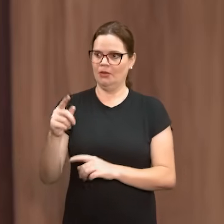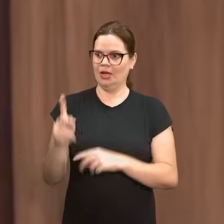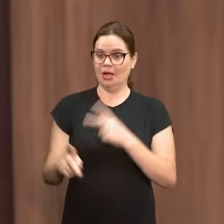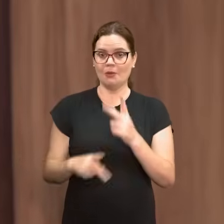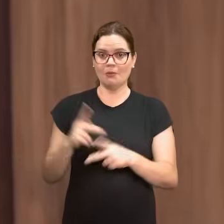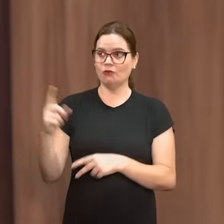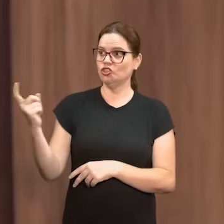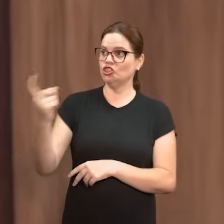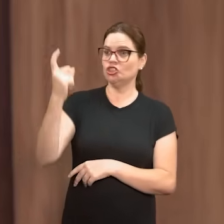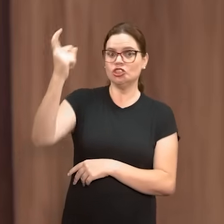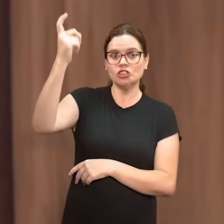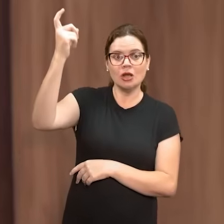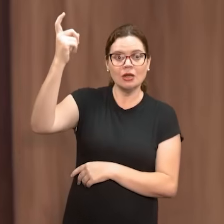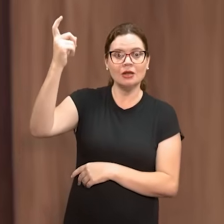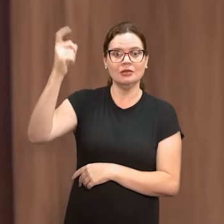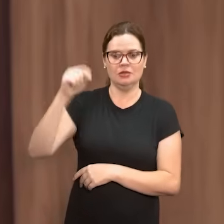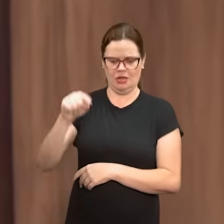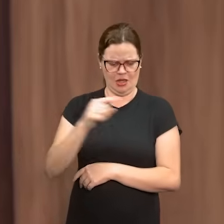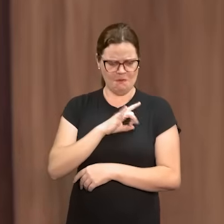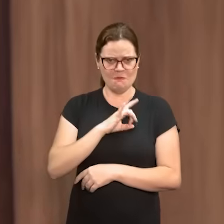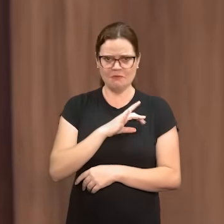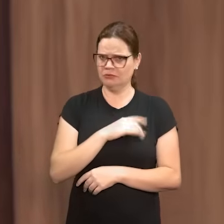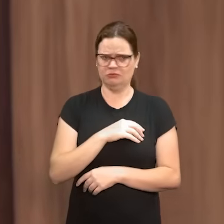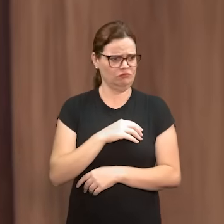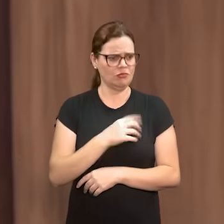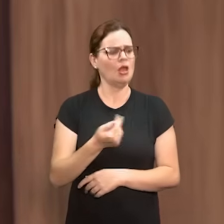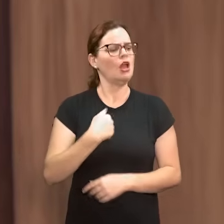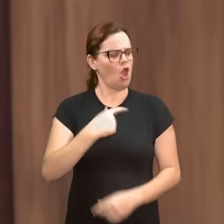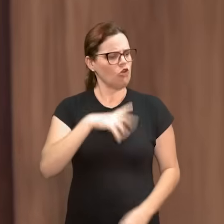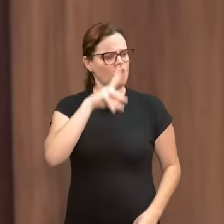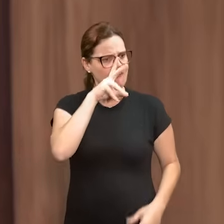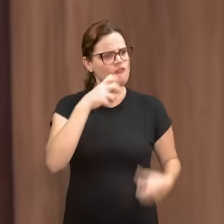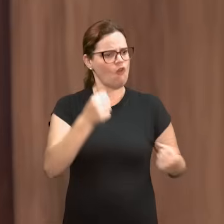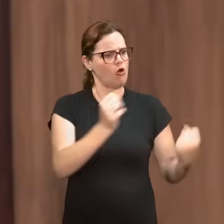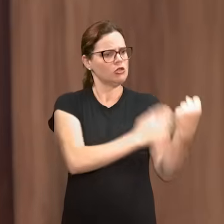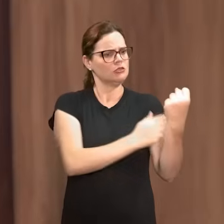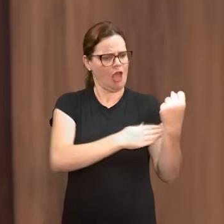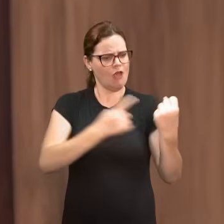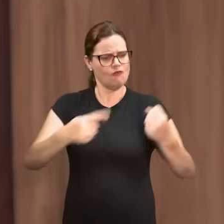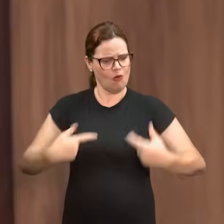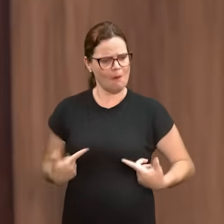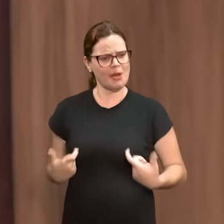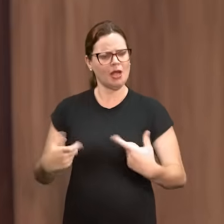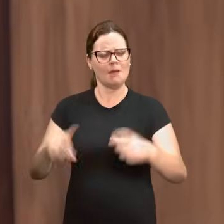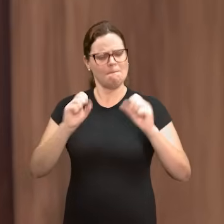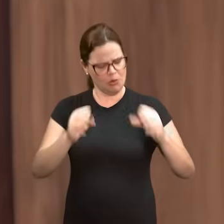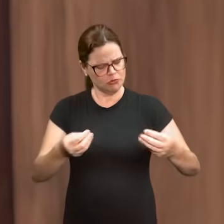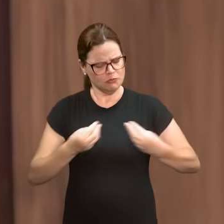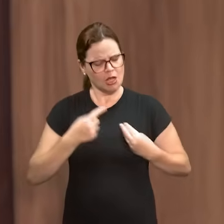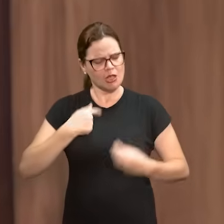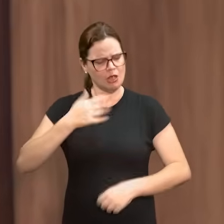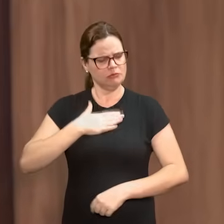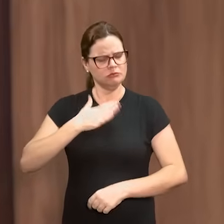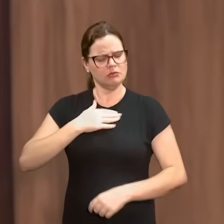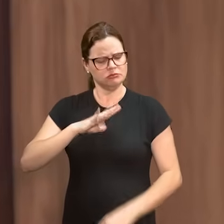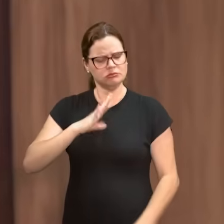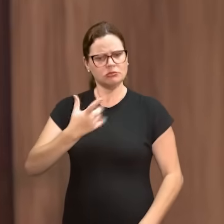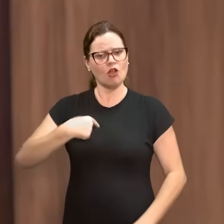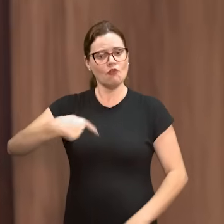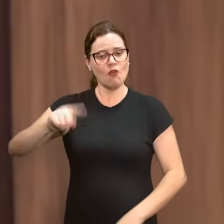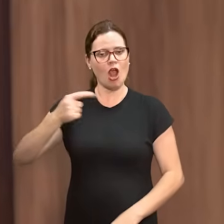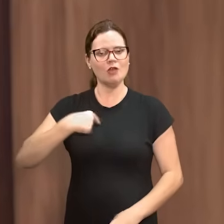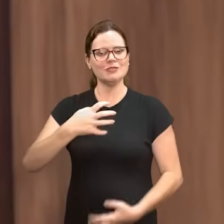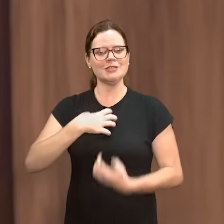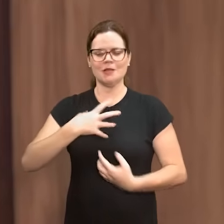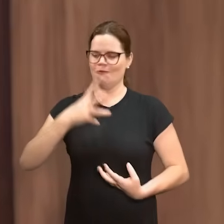gigante. E ele não estava com medo, não. Tenho força para entrar, para sair, para guerrear, e pode me dar a terra que eu vou lá, porque ele